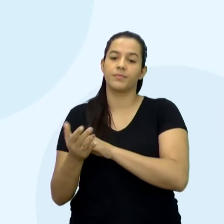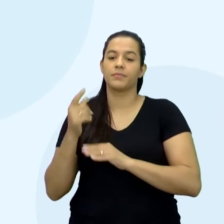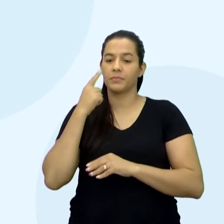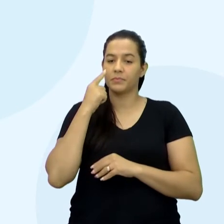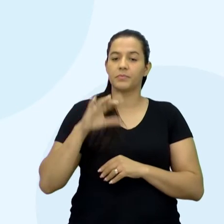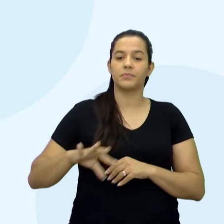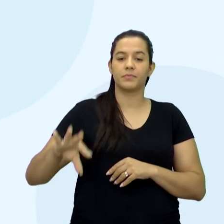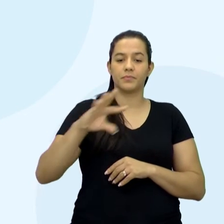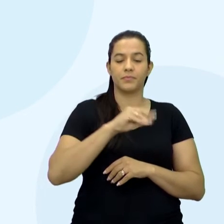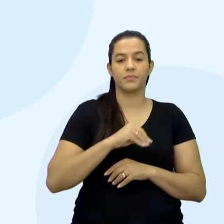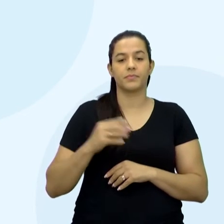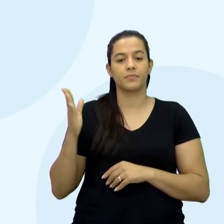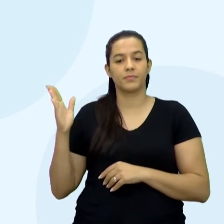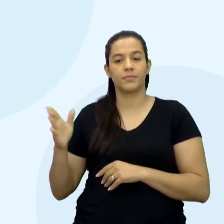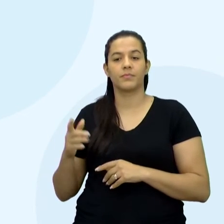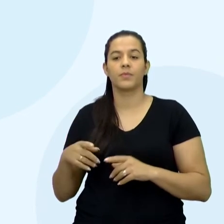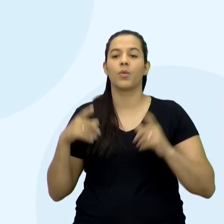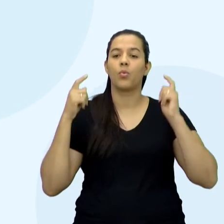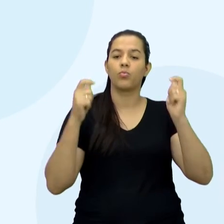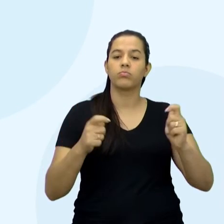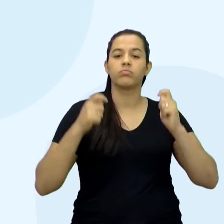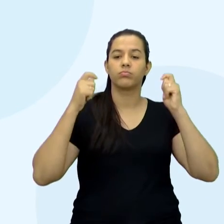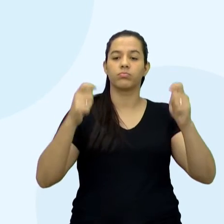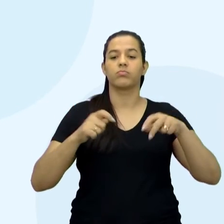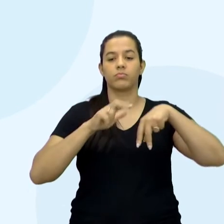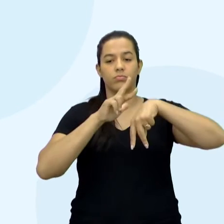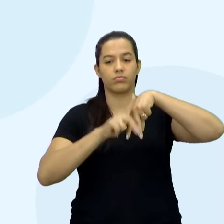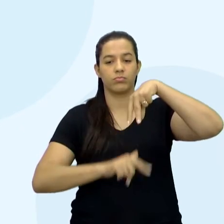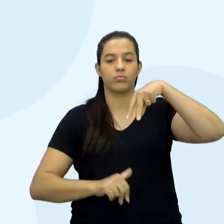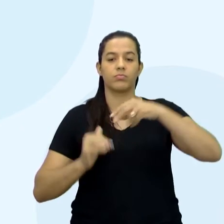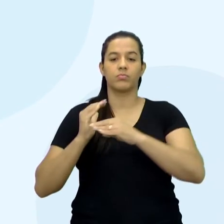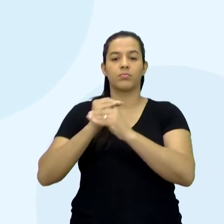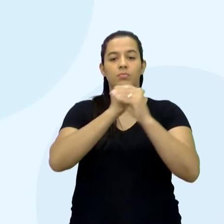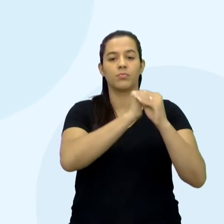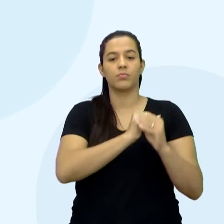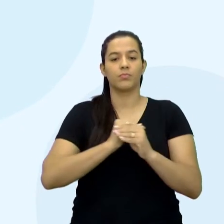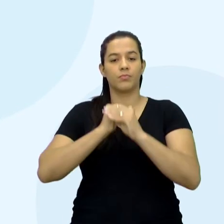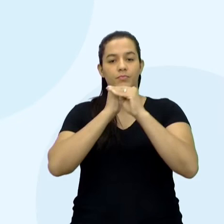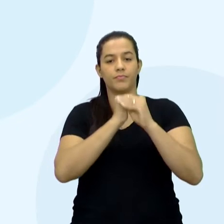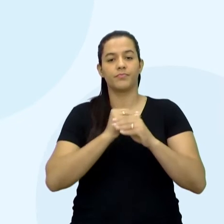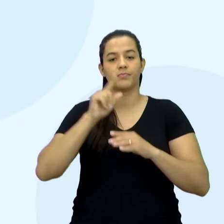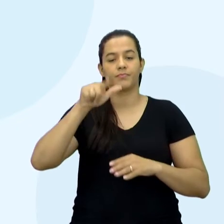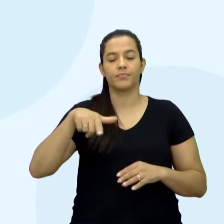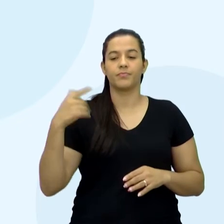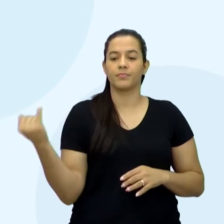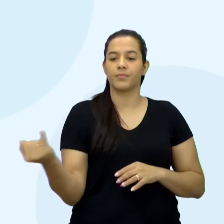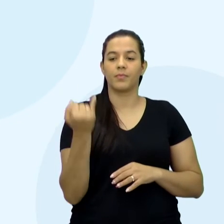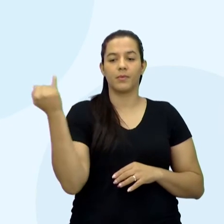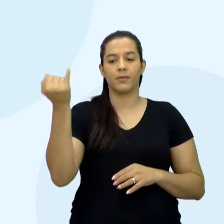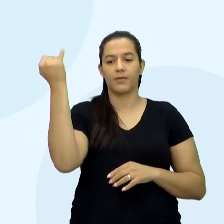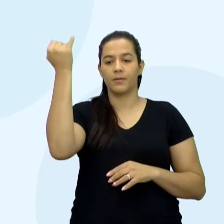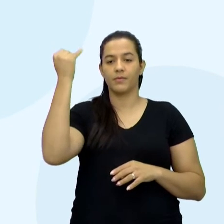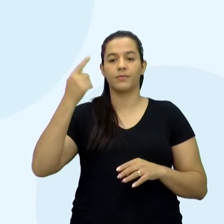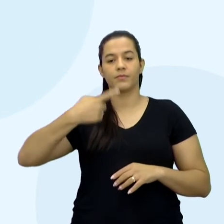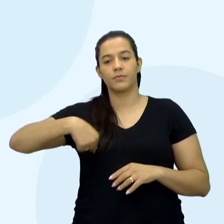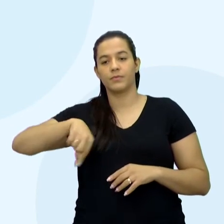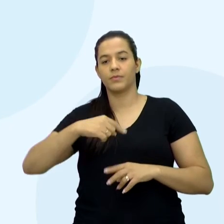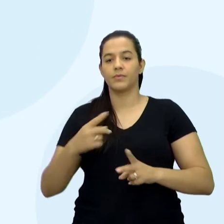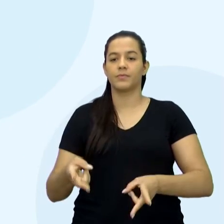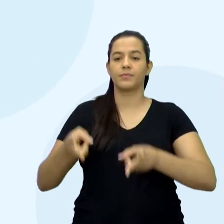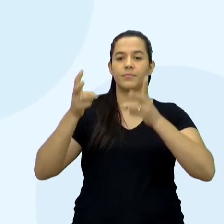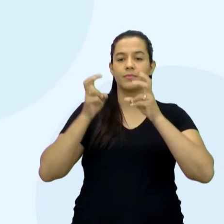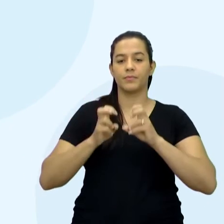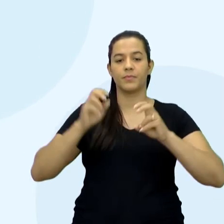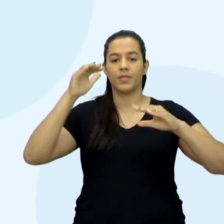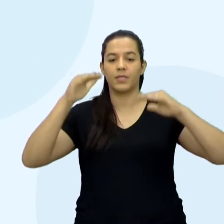só, gente, lutar pela igualdade de gênero no esporte é fundamental. Perceber que existe